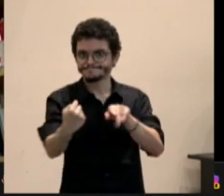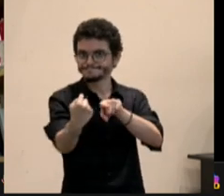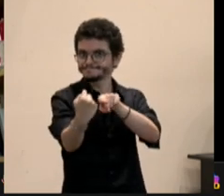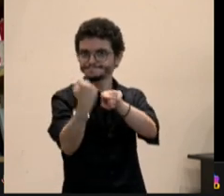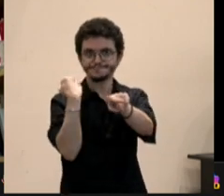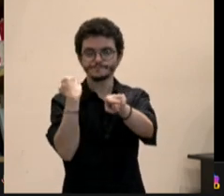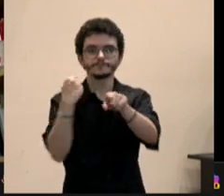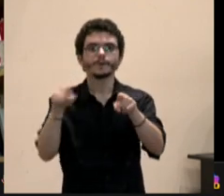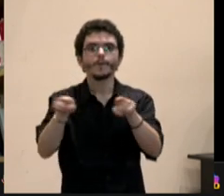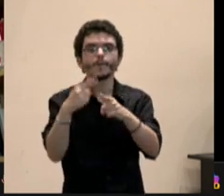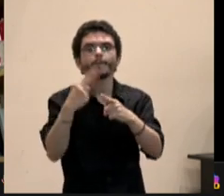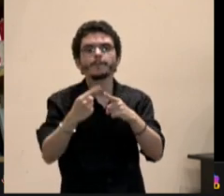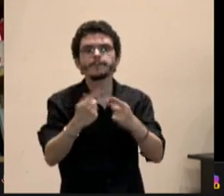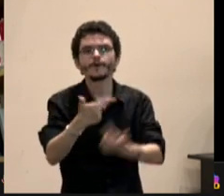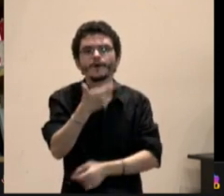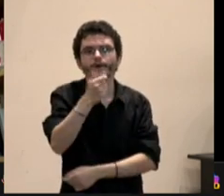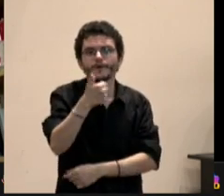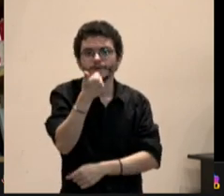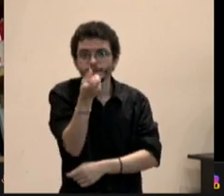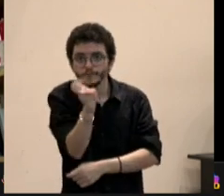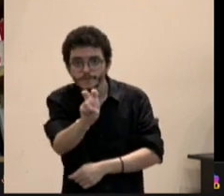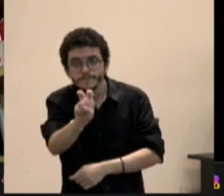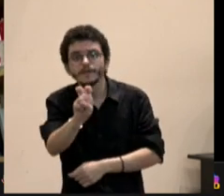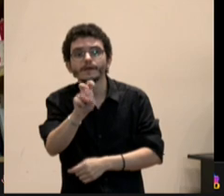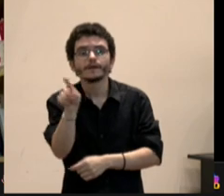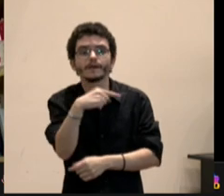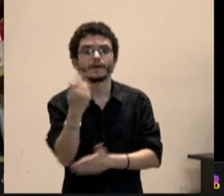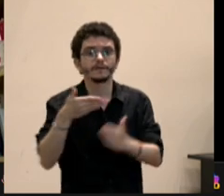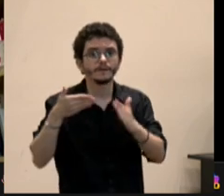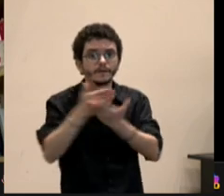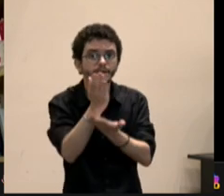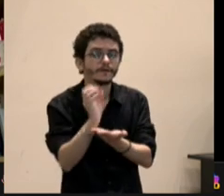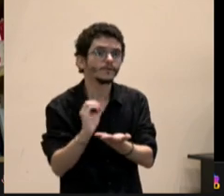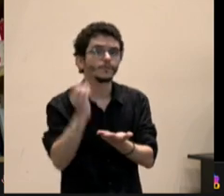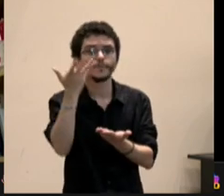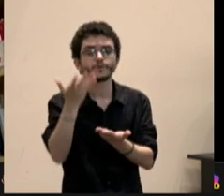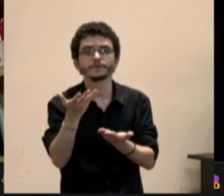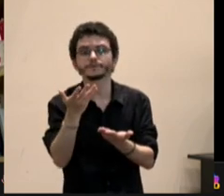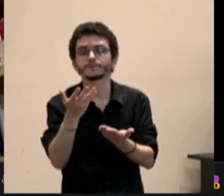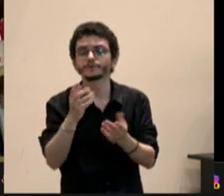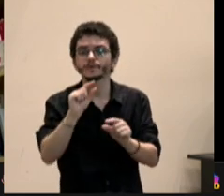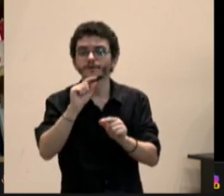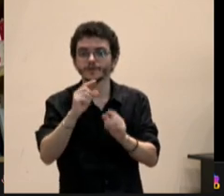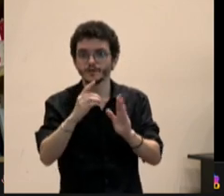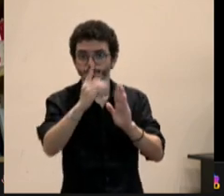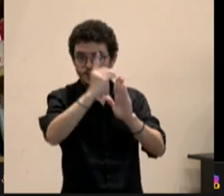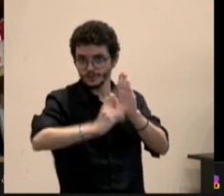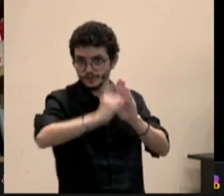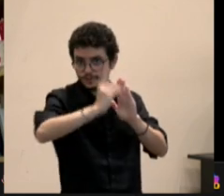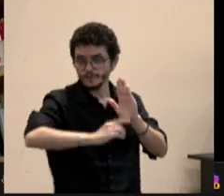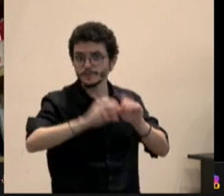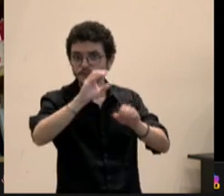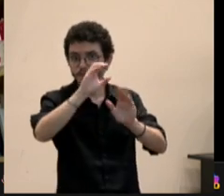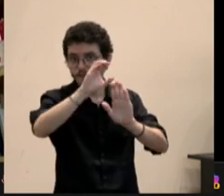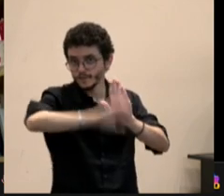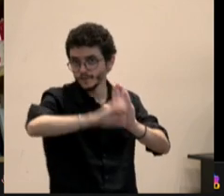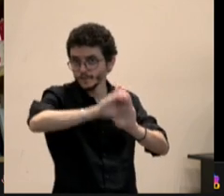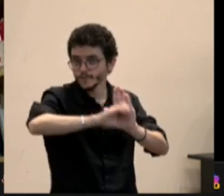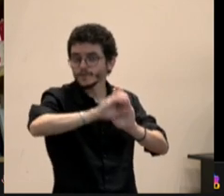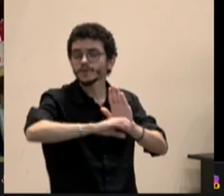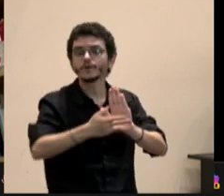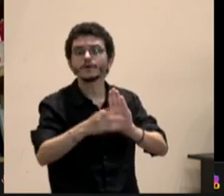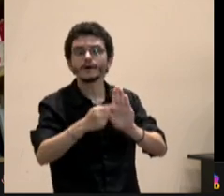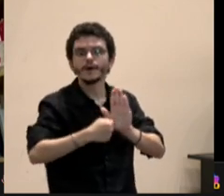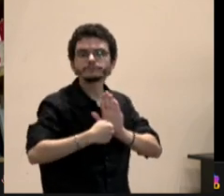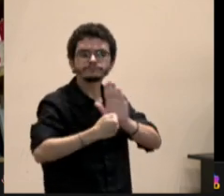em 2015 nós aprovamos uma resolução de diretrizes curriculares para a formação de professores que